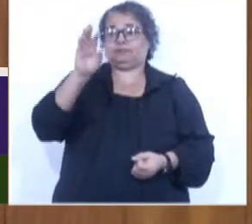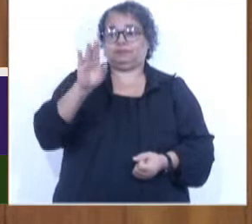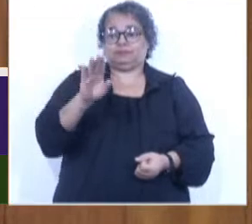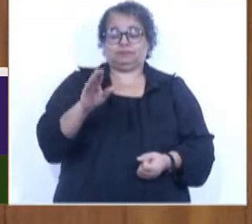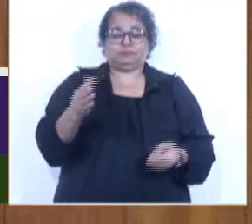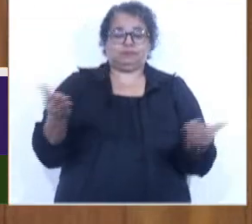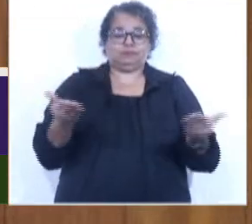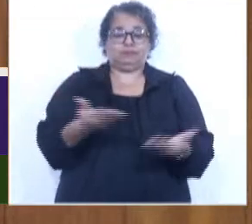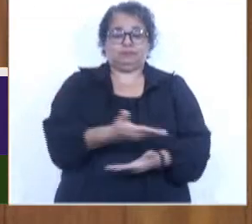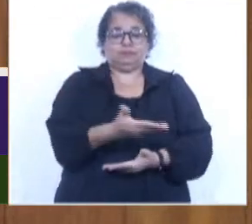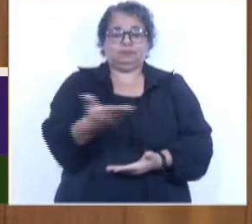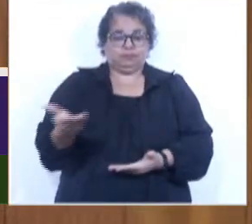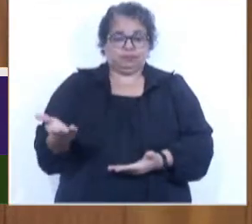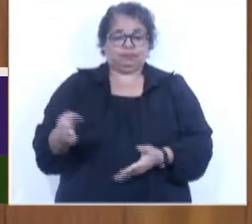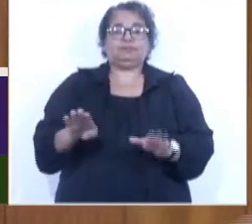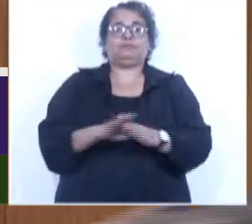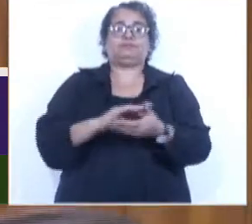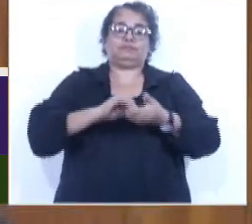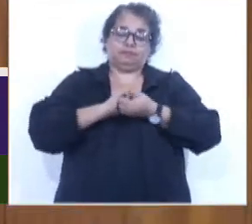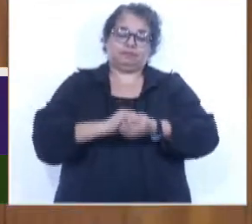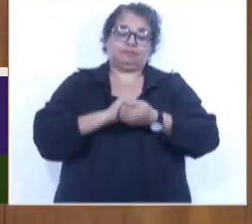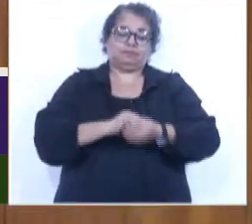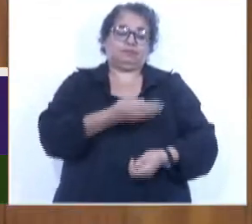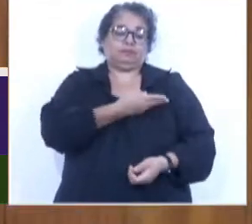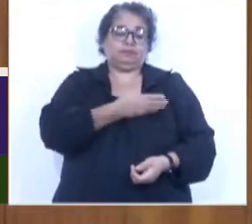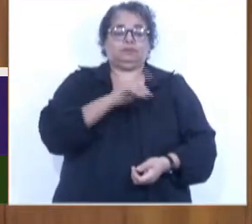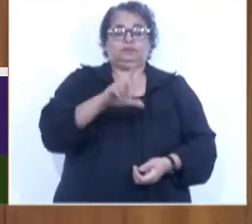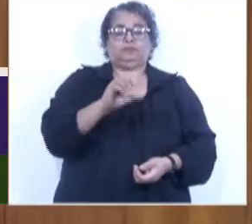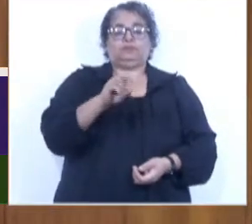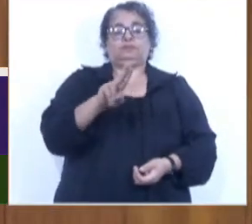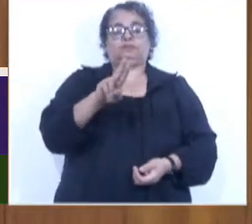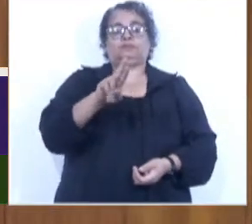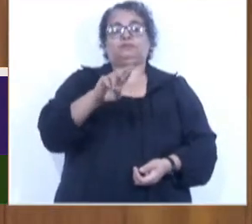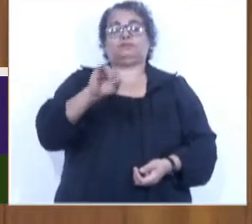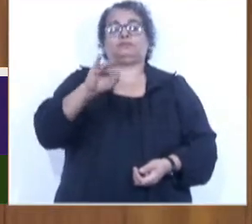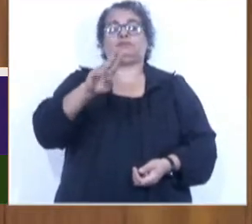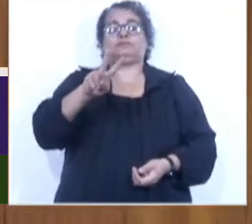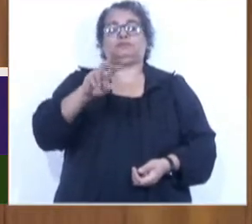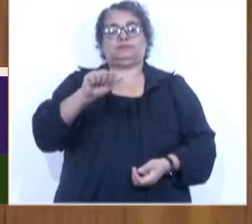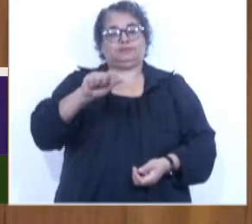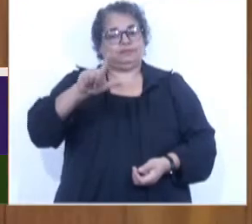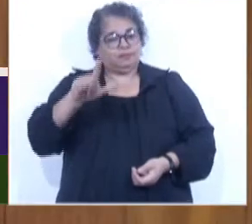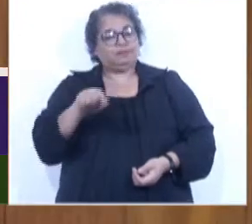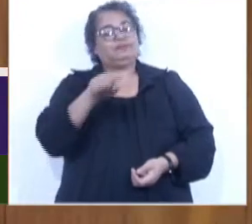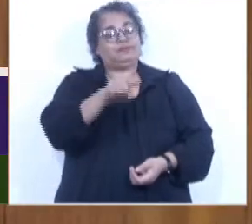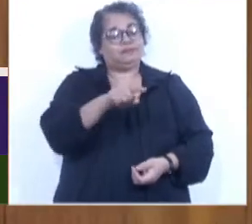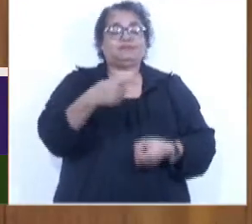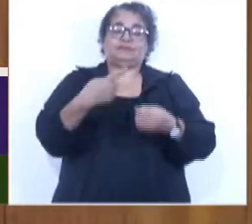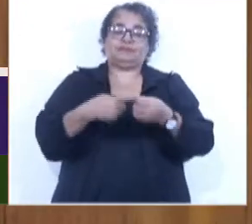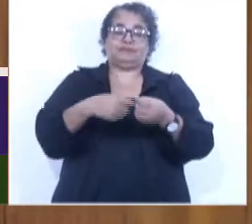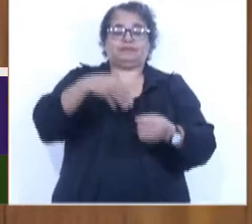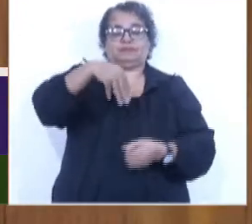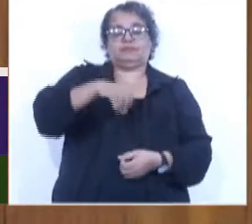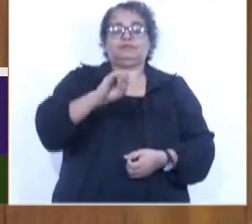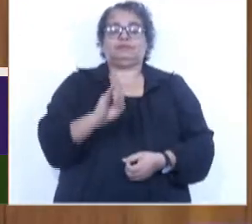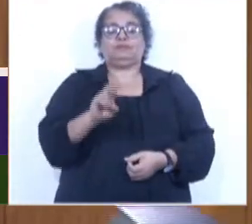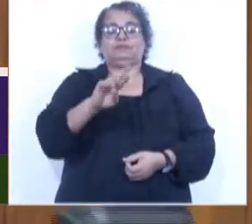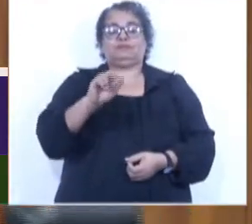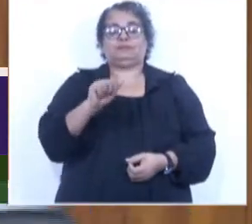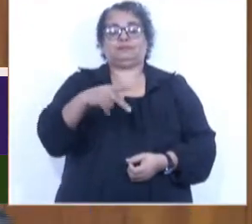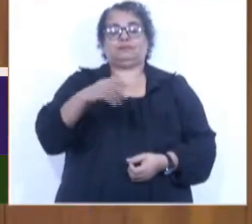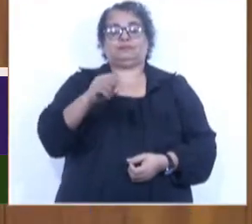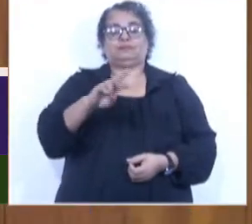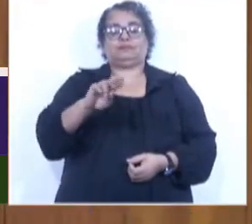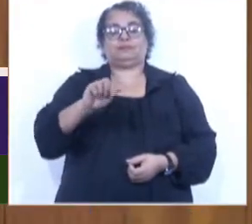hoje quero cumprimentar meu amigo Lourival Goiano Iporanga veio aqui obrigado pela sua presença meu amigo